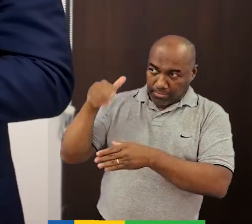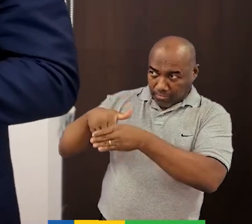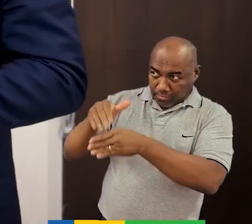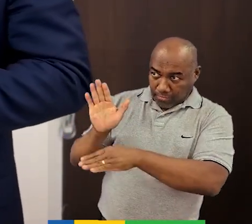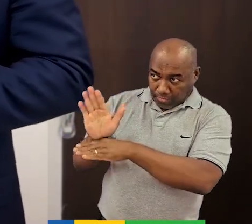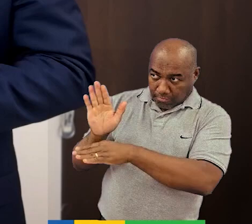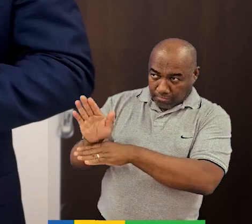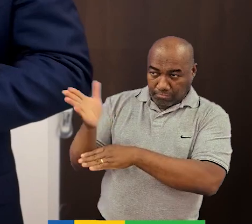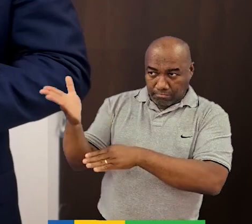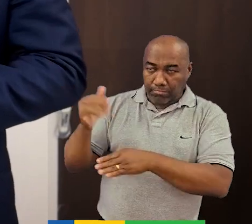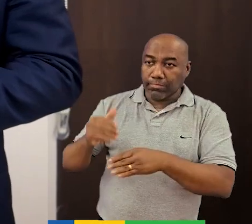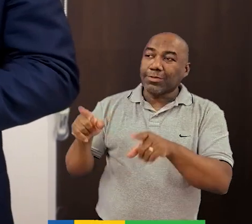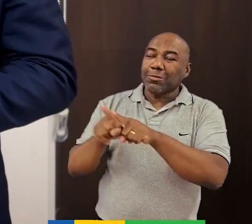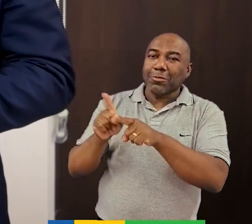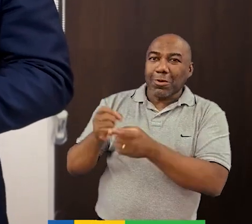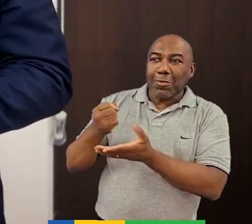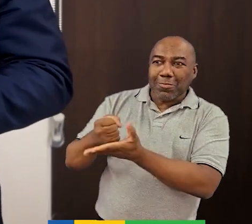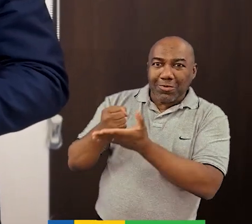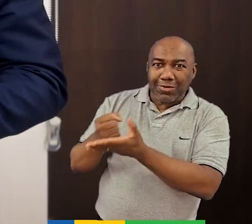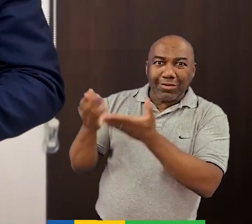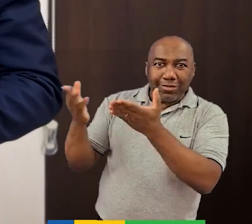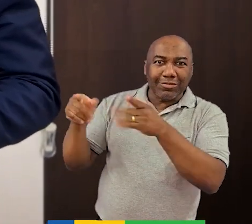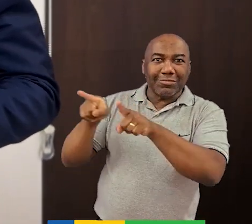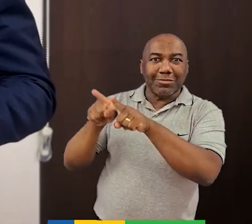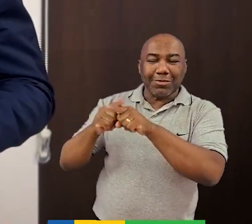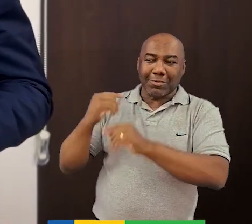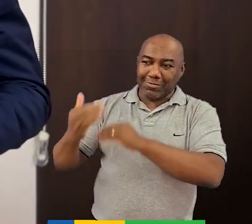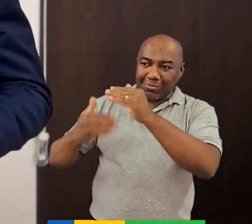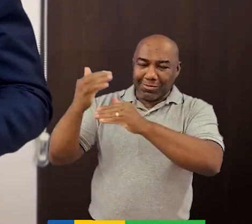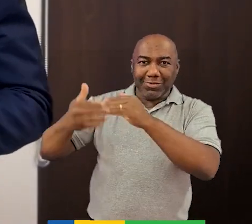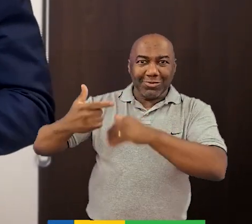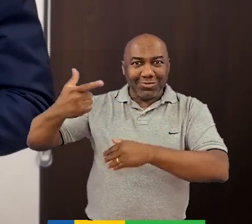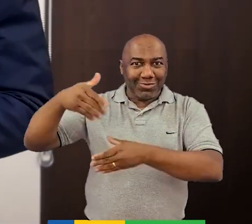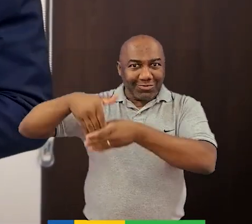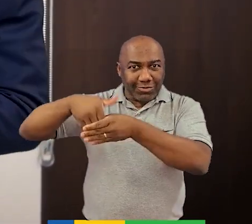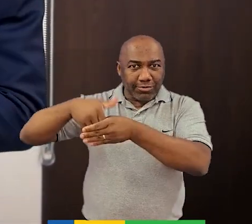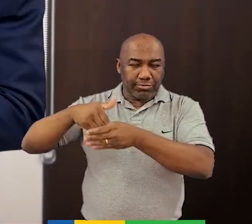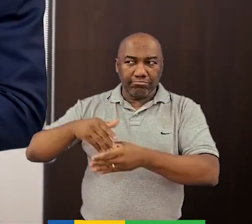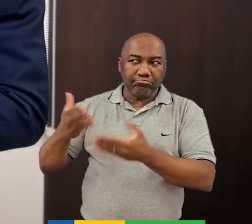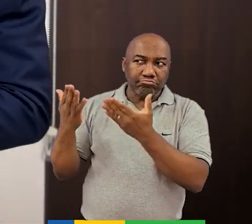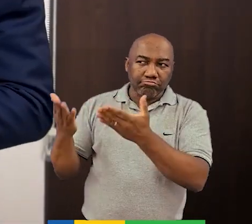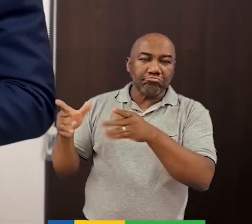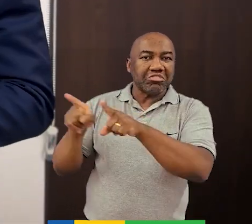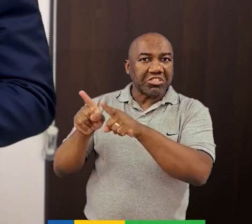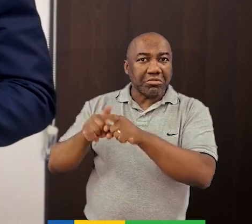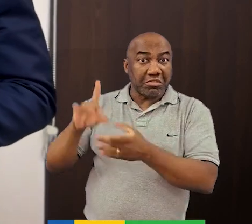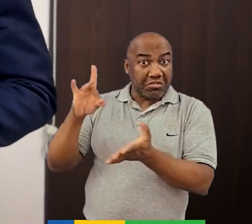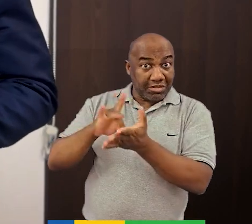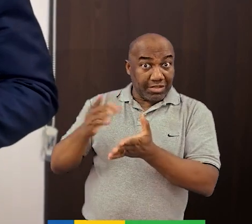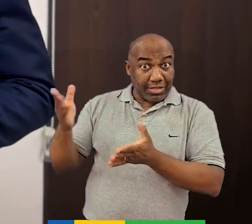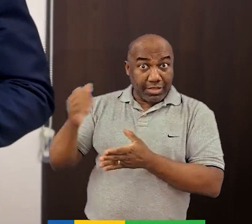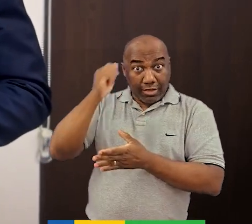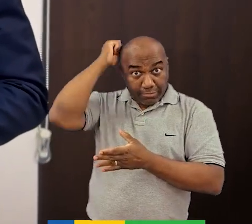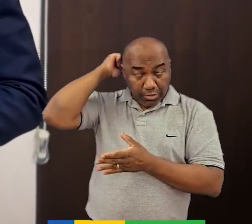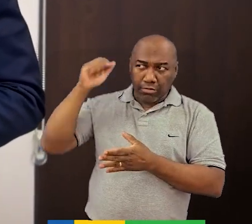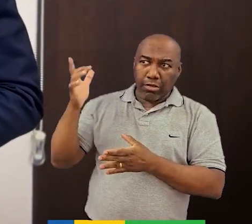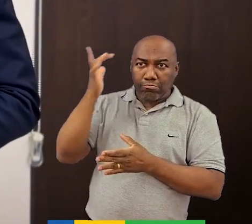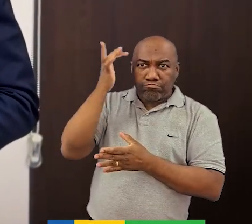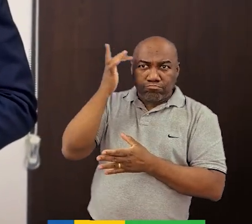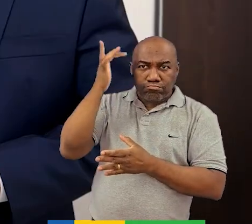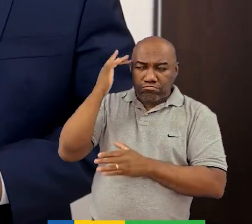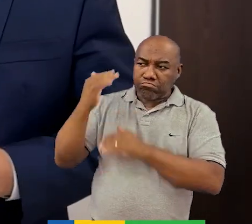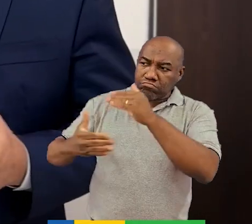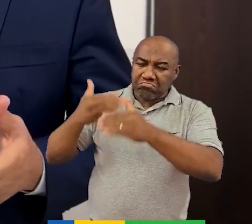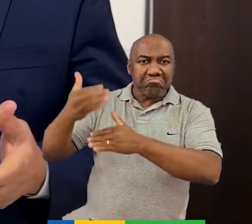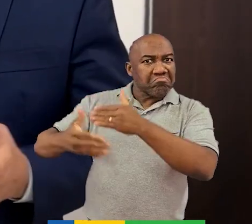você e, segundo, também apoiar aí nesse processo de segundo turno a sua eleição. Acredito que o